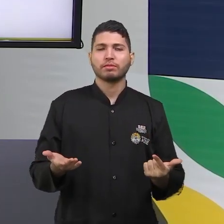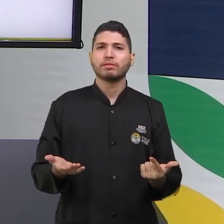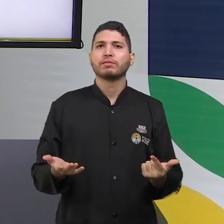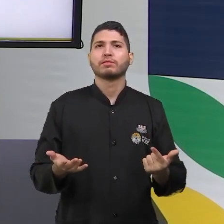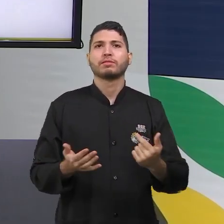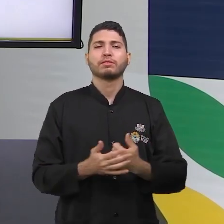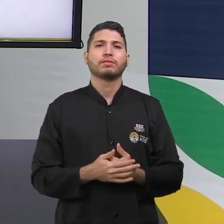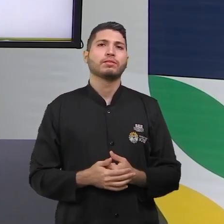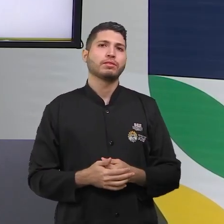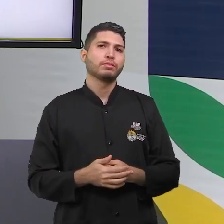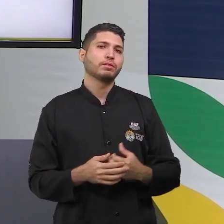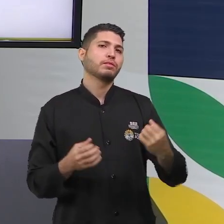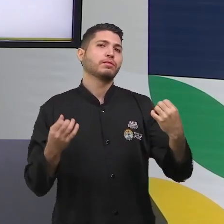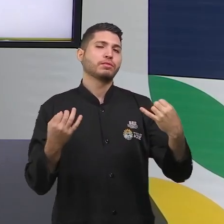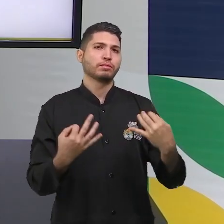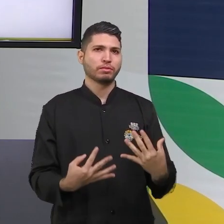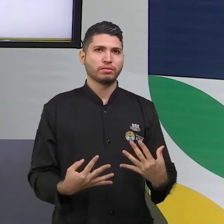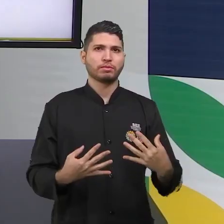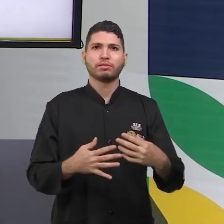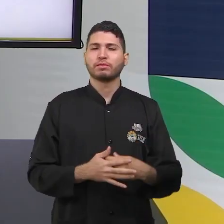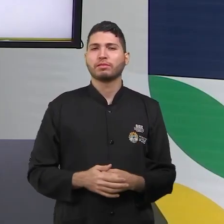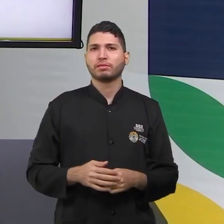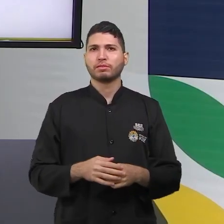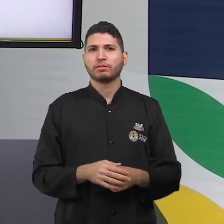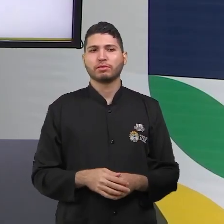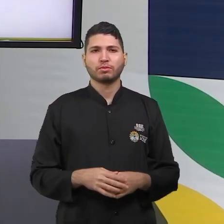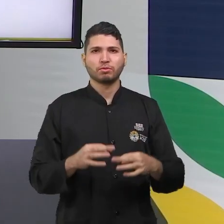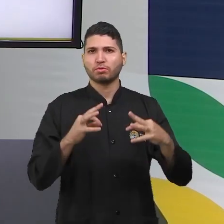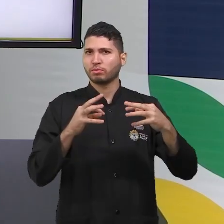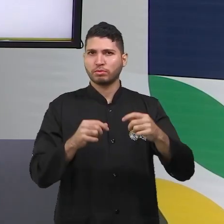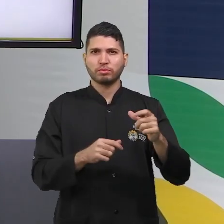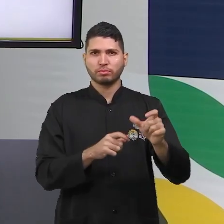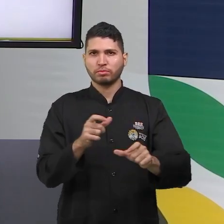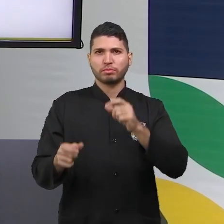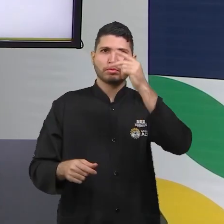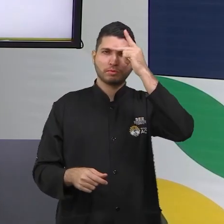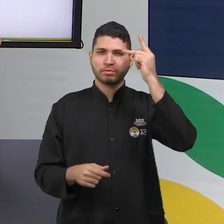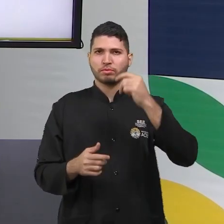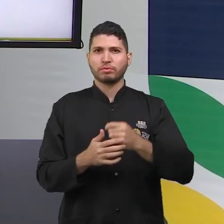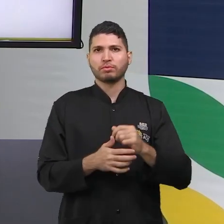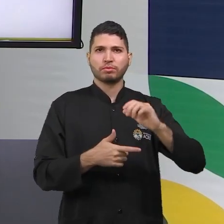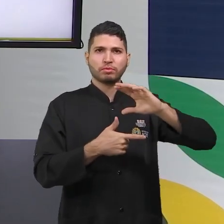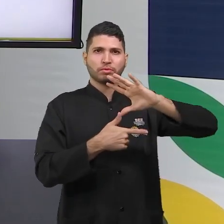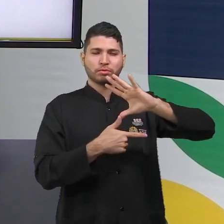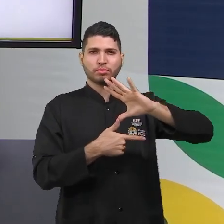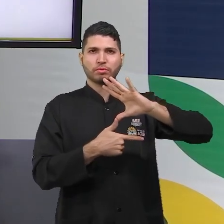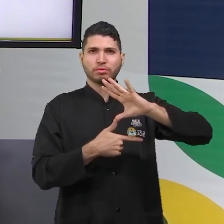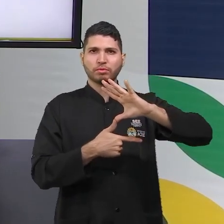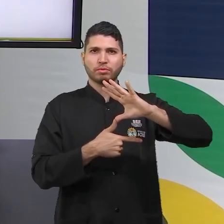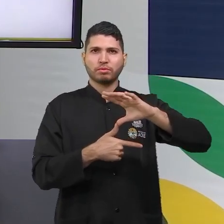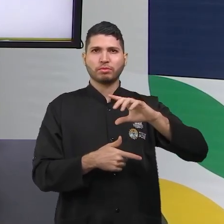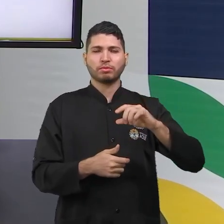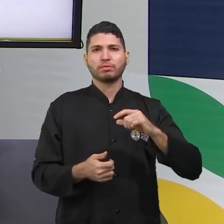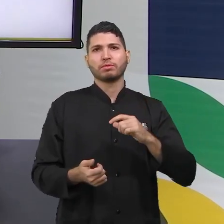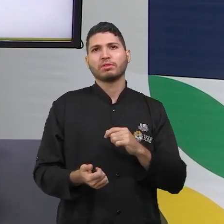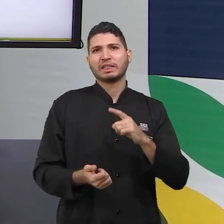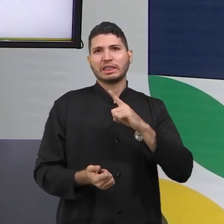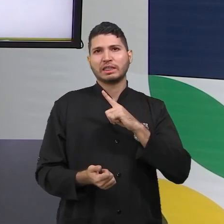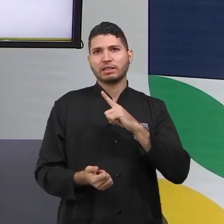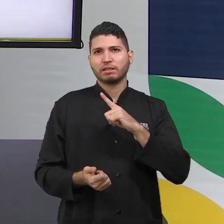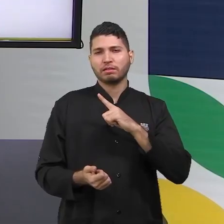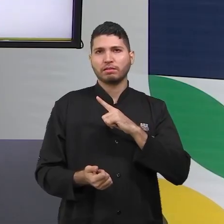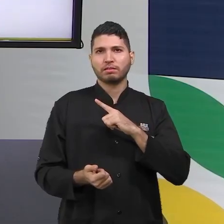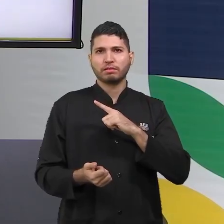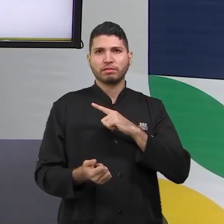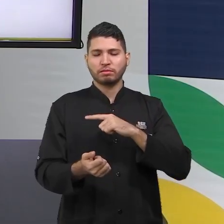Então ele vai dizer, inclusive, que todo mundo aqui na América Latina e na América como um todo tem sangue indígena, ou